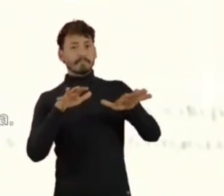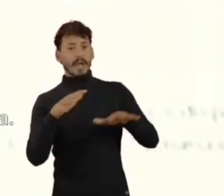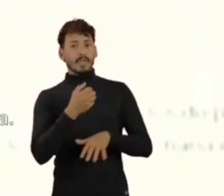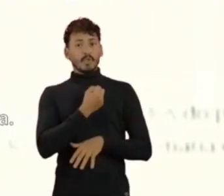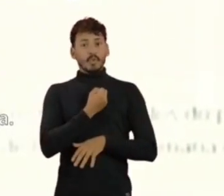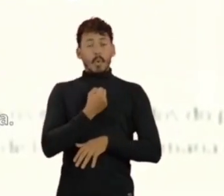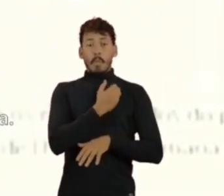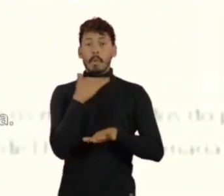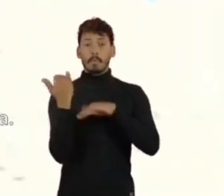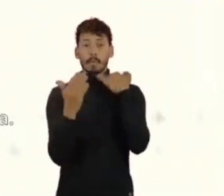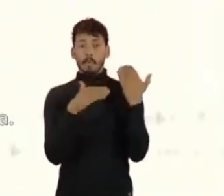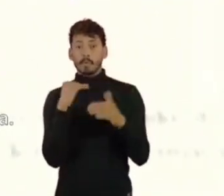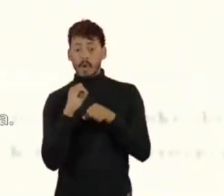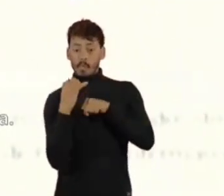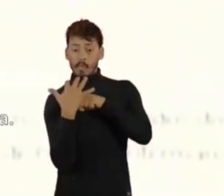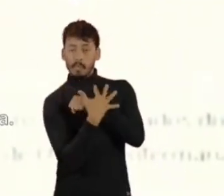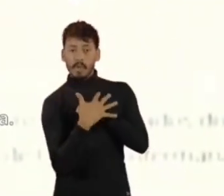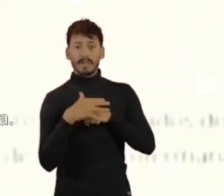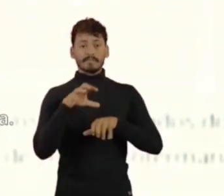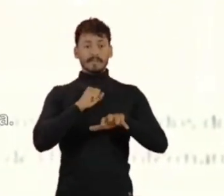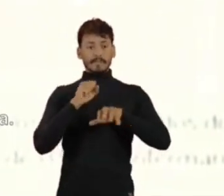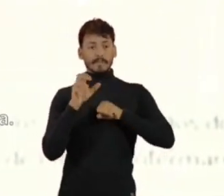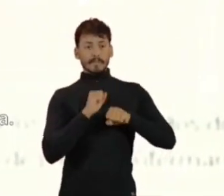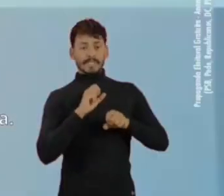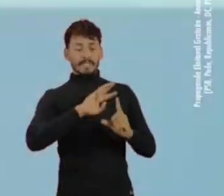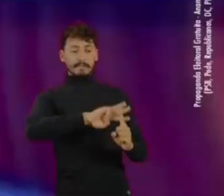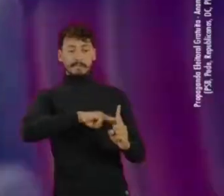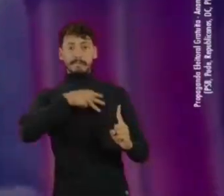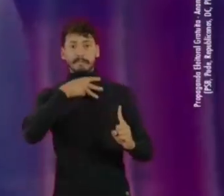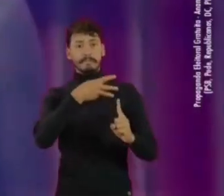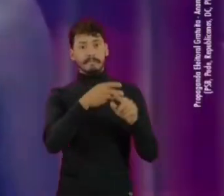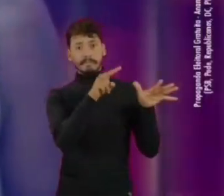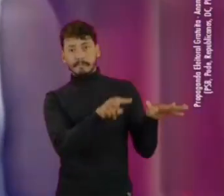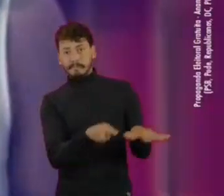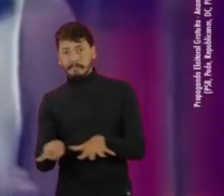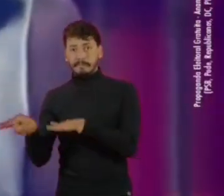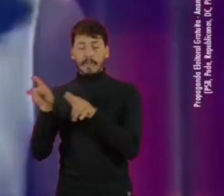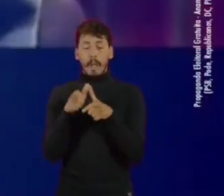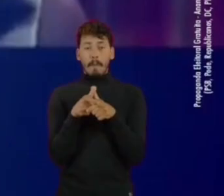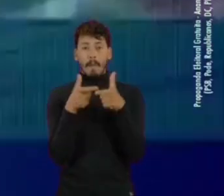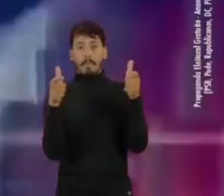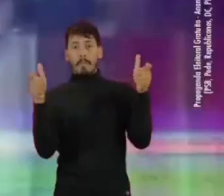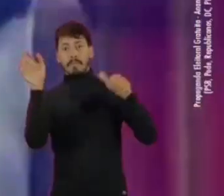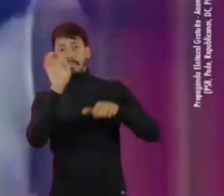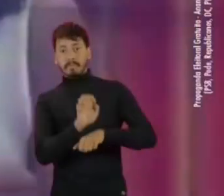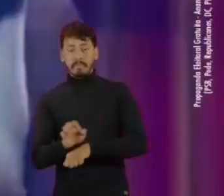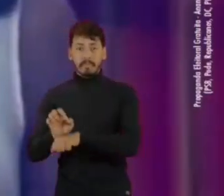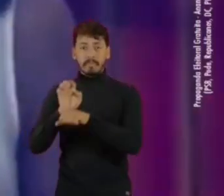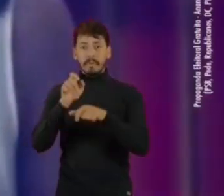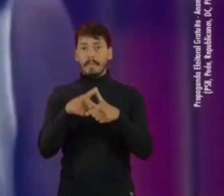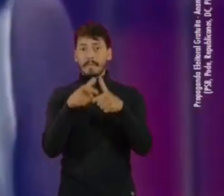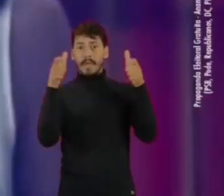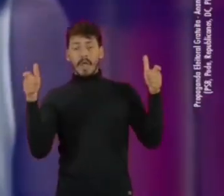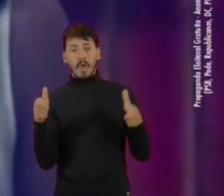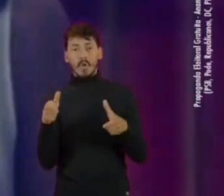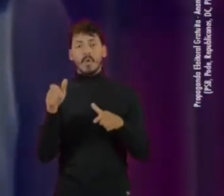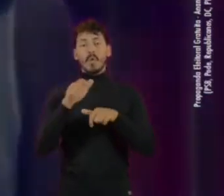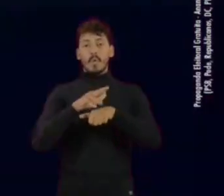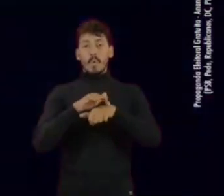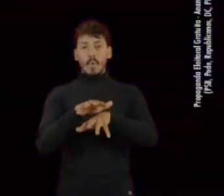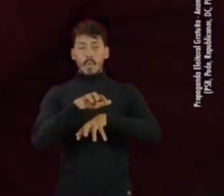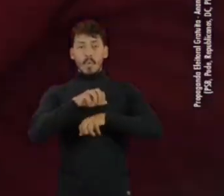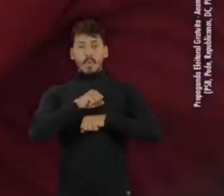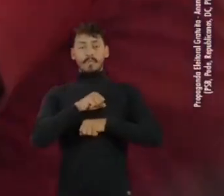número de mortes por coronavírus quase triplicar em uma semana. O crescimento é o maior entre os estados mais afetados pela